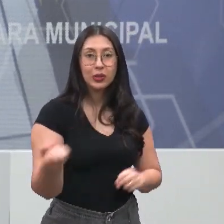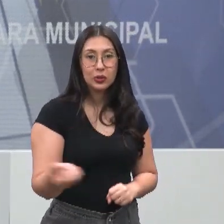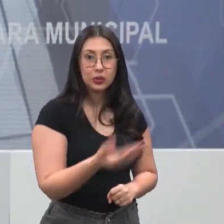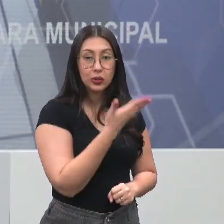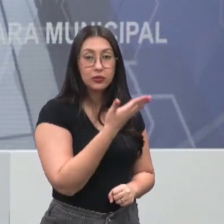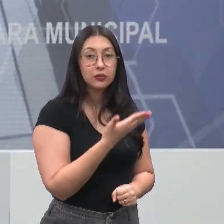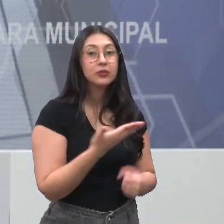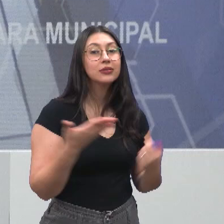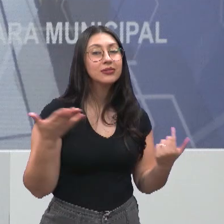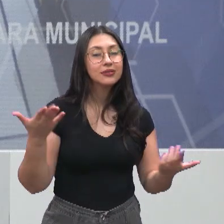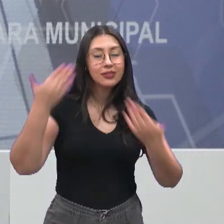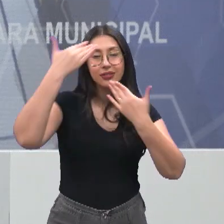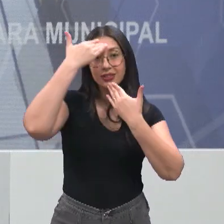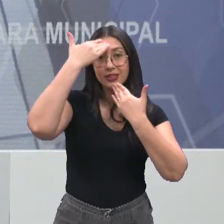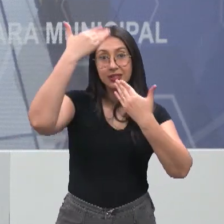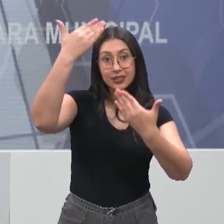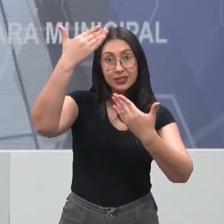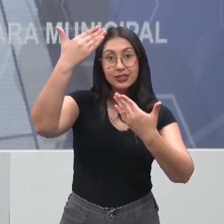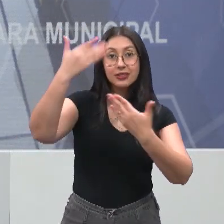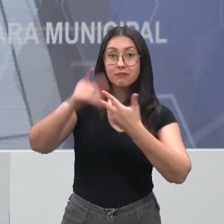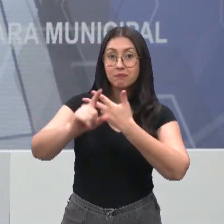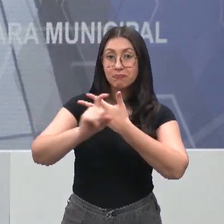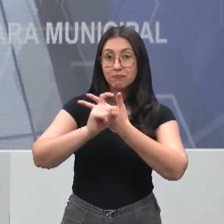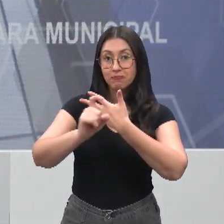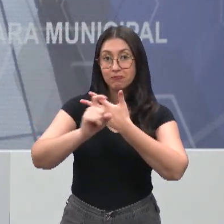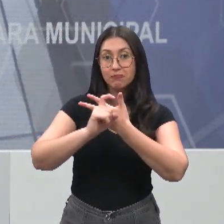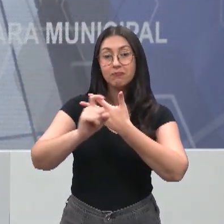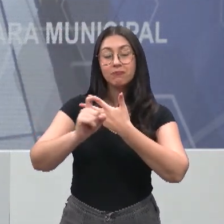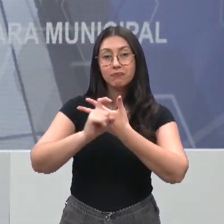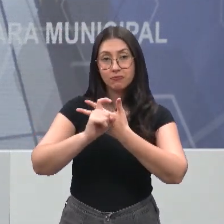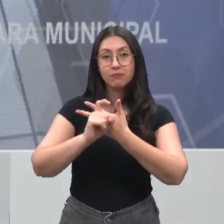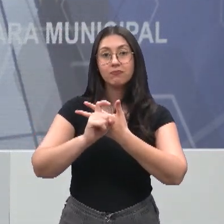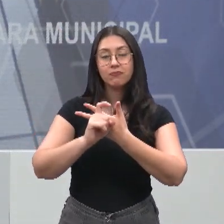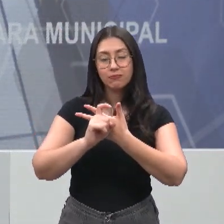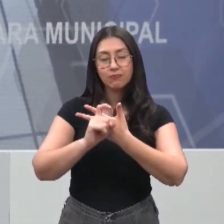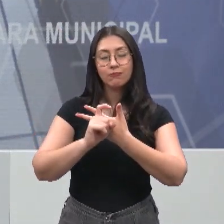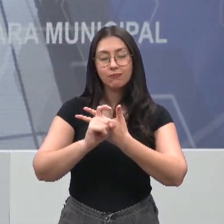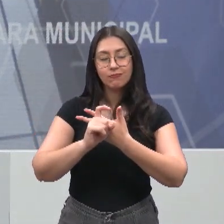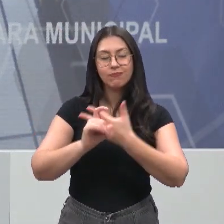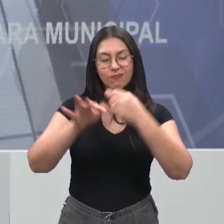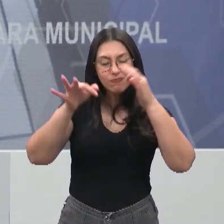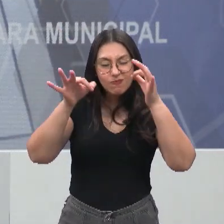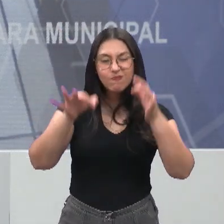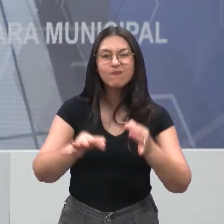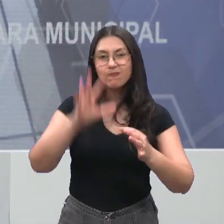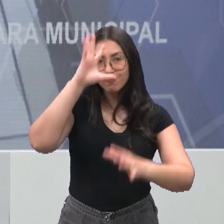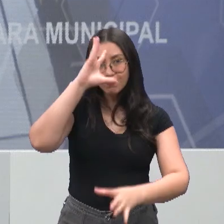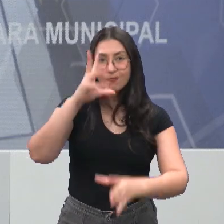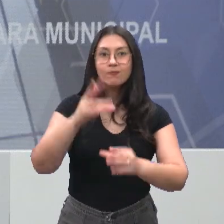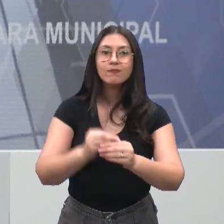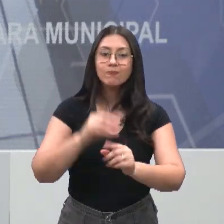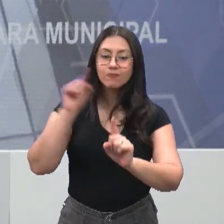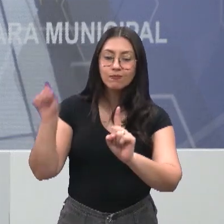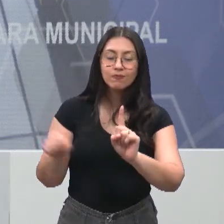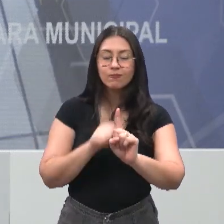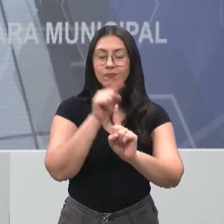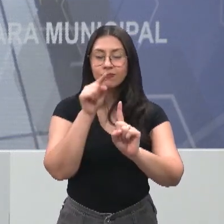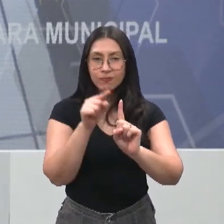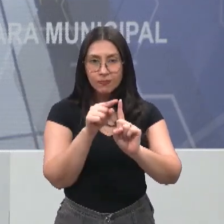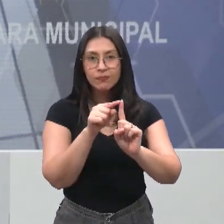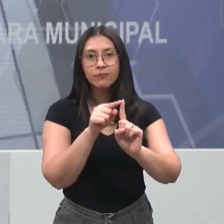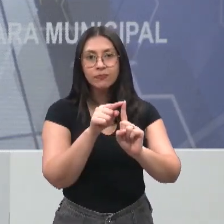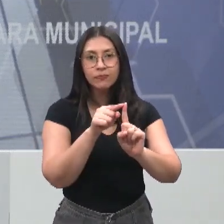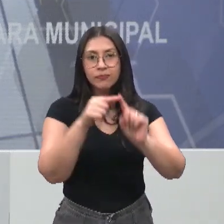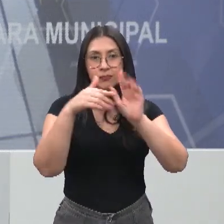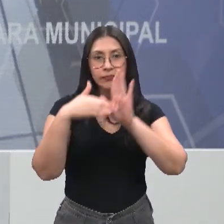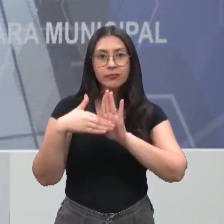somente agradecer ao Poder Executivo, que com certeza entendeu esse objetivo de